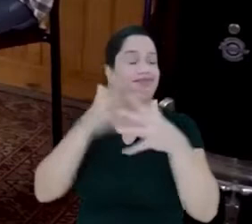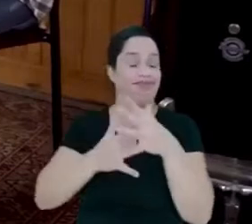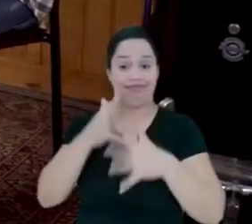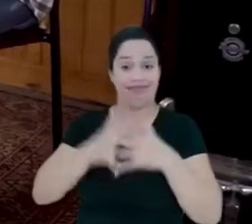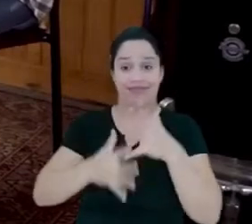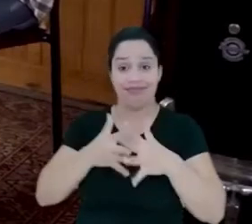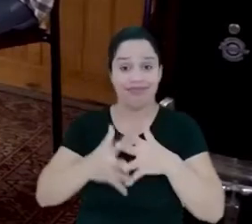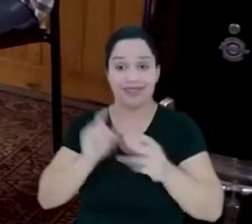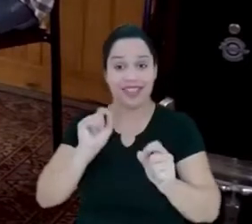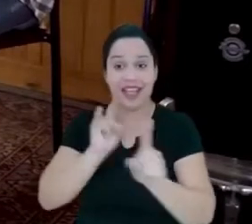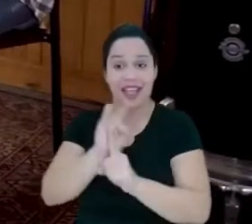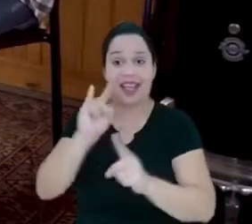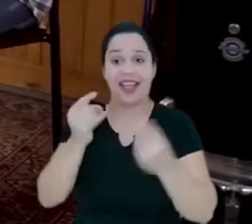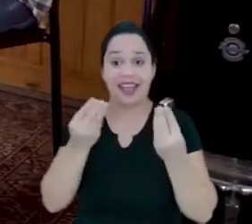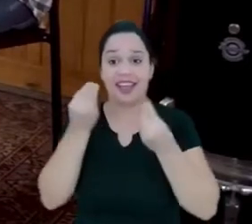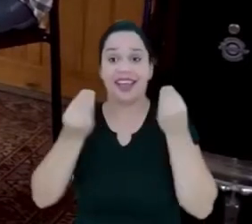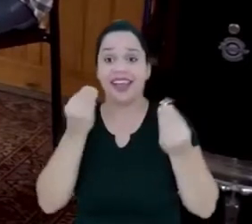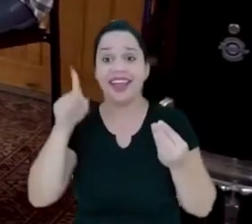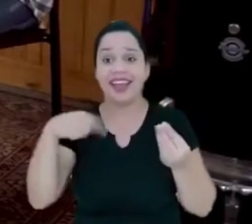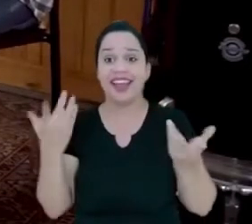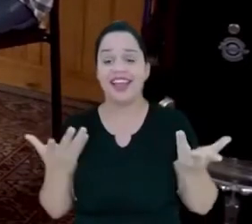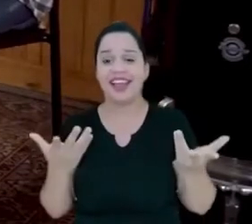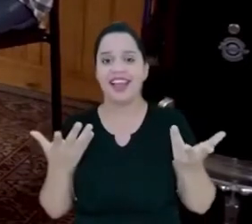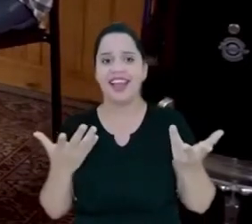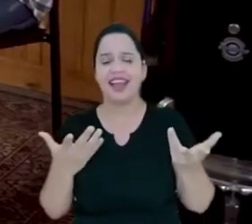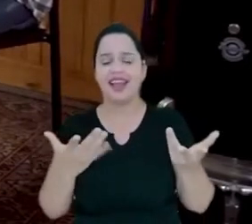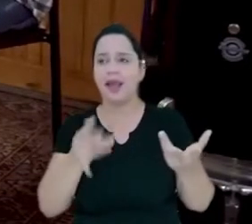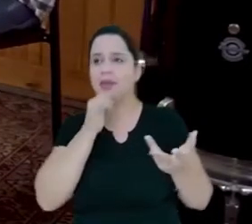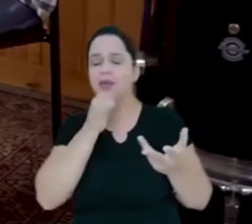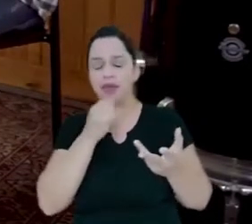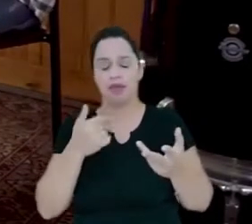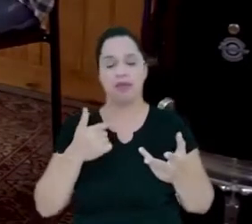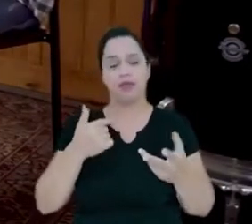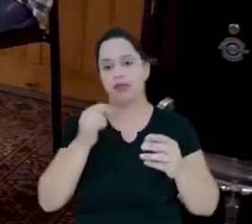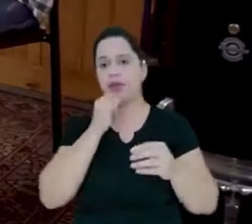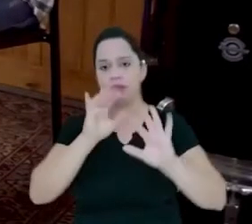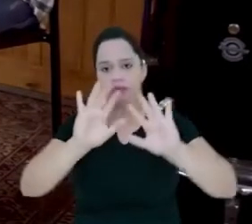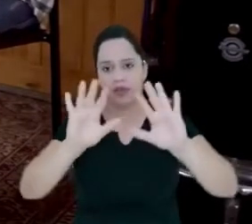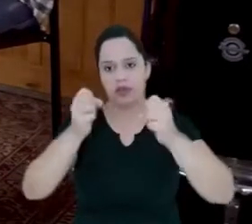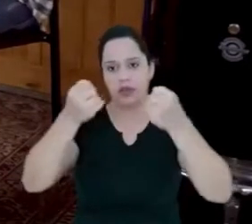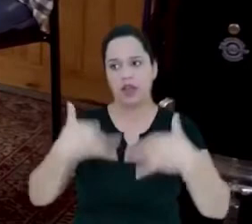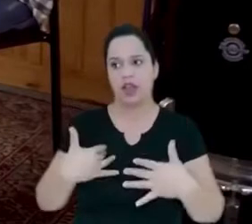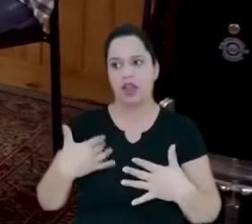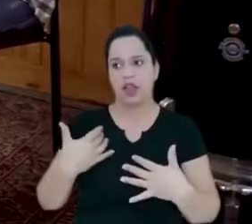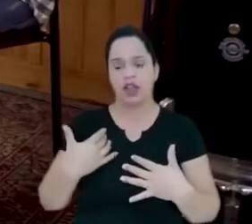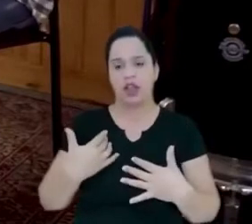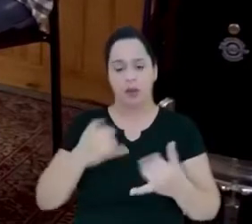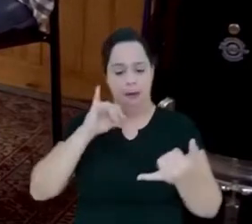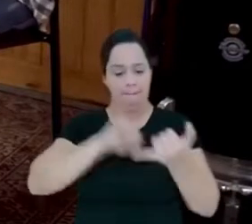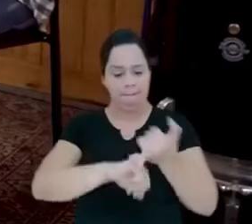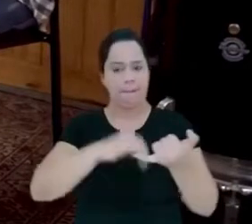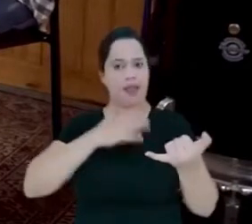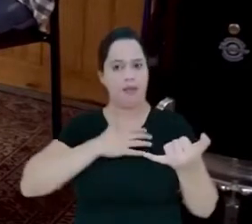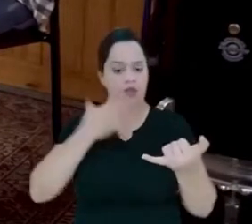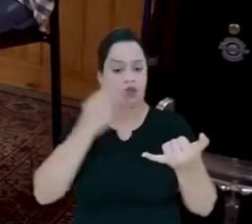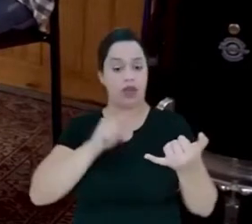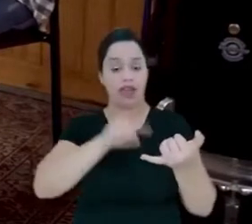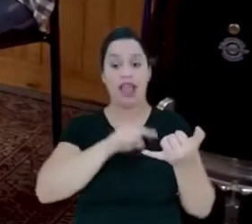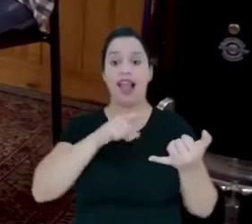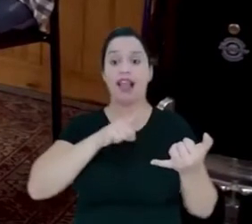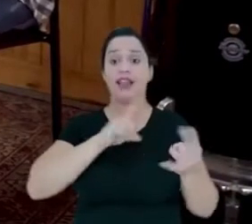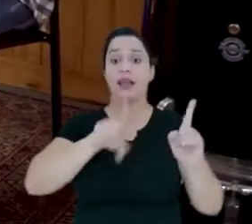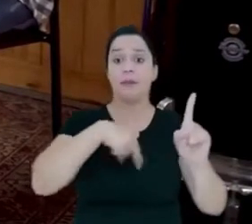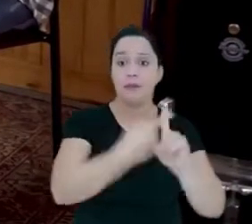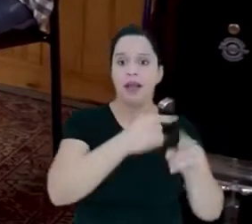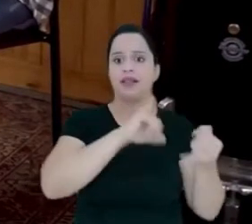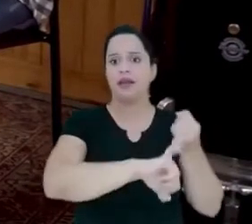Eu falei, não, quem que é corno nessa história? É uma terceirização do trabalho, do tipo, eu sou casado. Tipo, eu não quero que minha amante tenha uma outra amante, é isso? É, eu não quero investigar